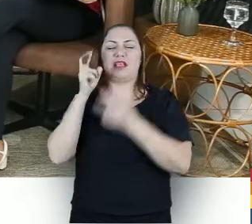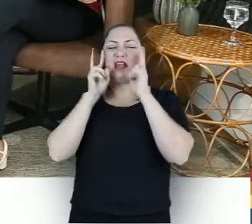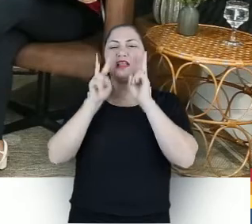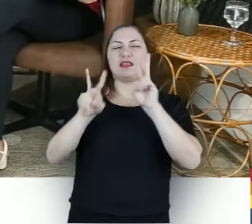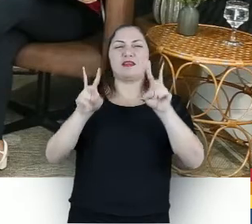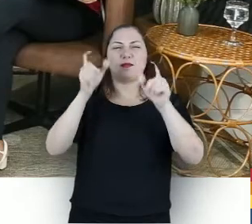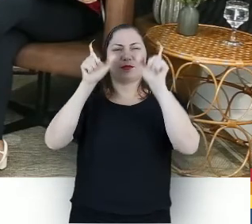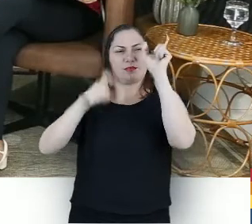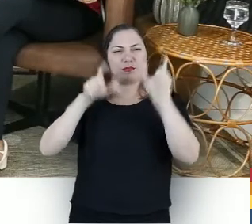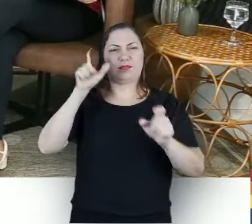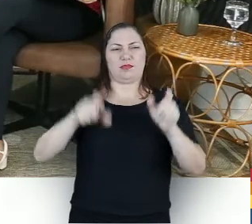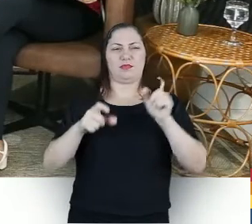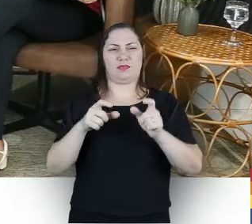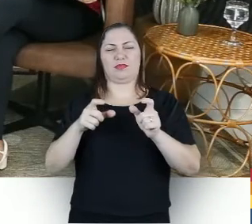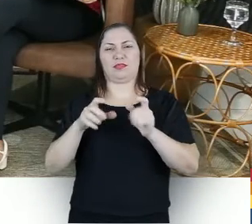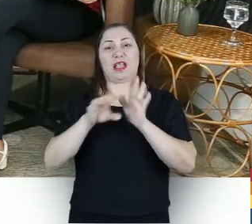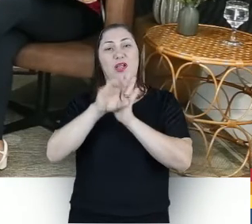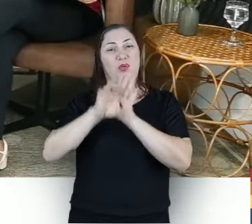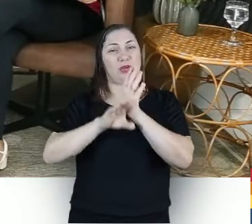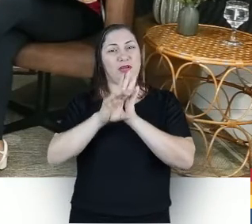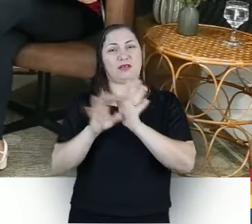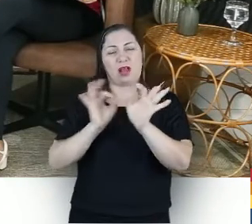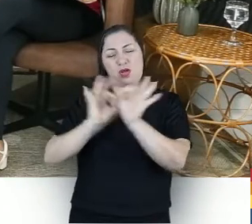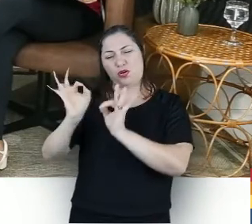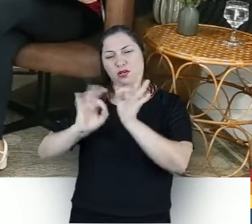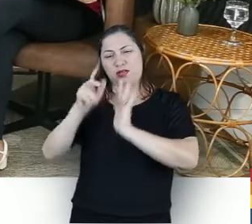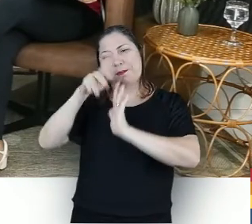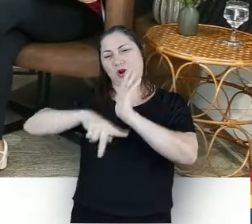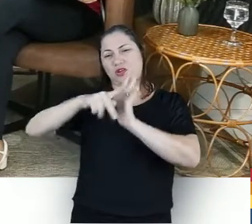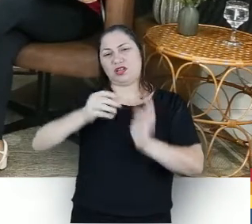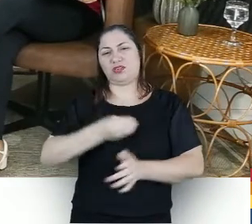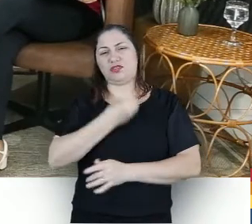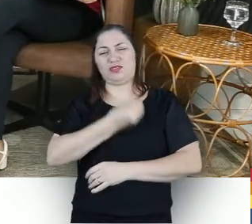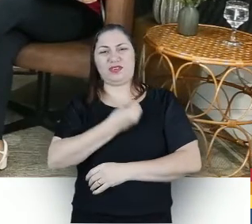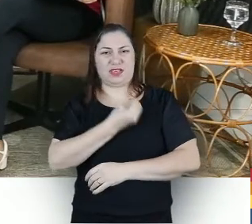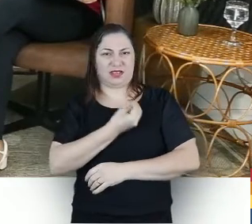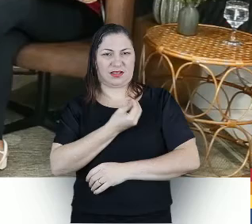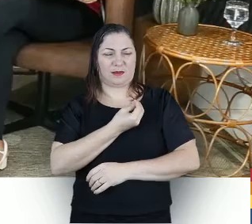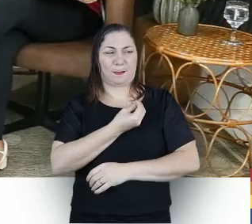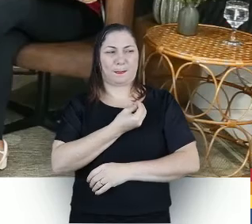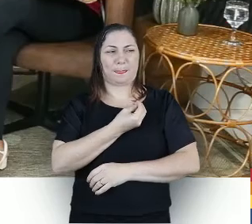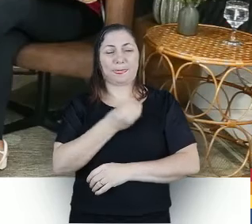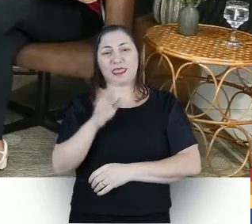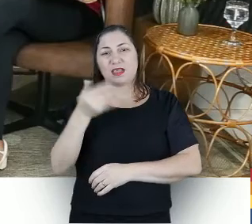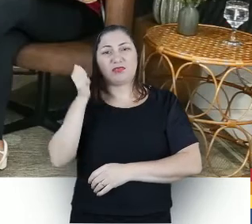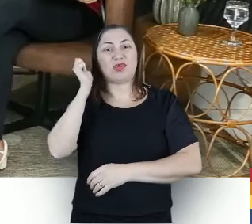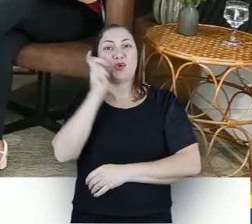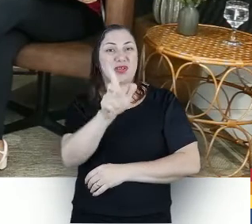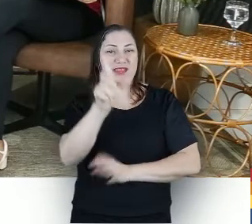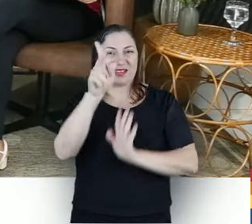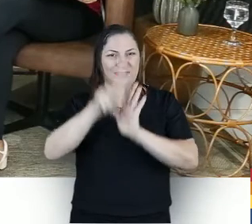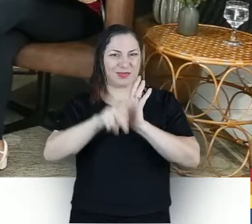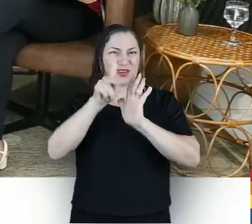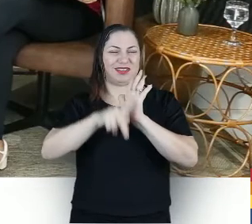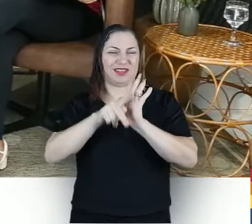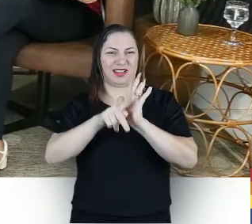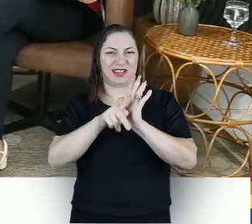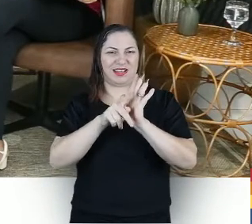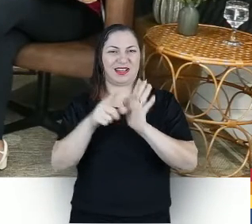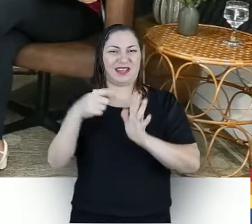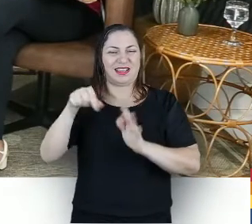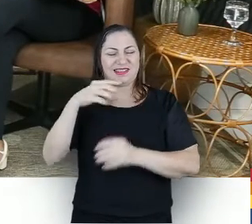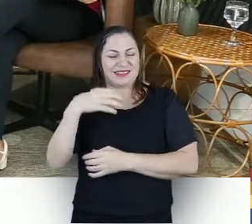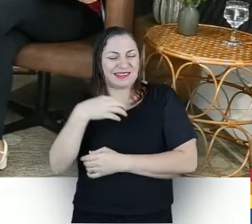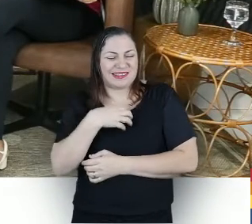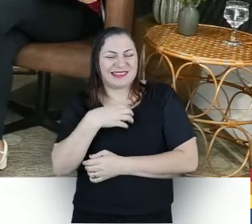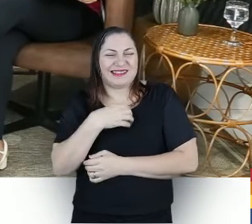acho que nós já estamos conseguindo, na verdade. Com certeza. Né? E os maiores beneficiados disso tudo, né, são os nossos estudantes. Né? A gente espera que cada um deles